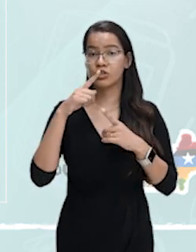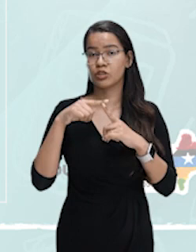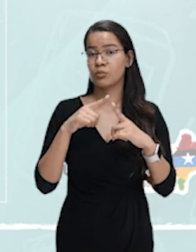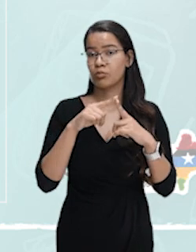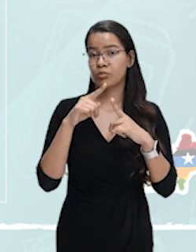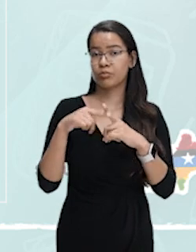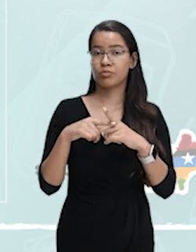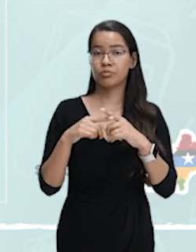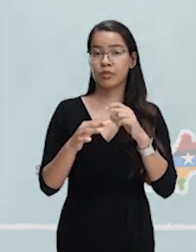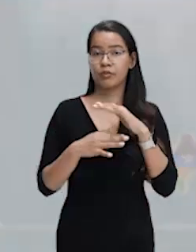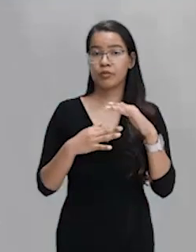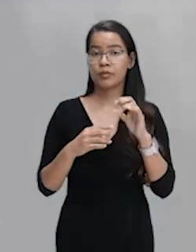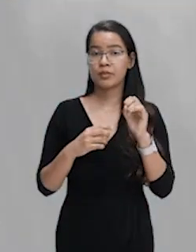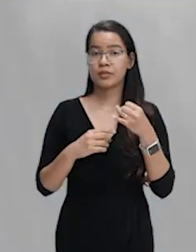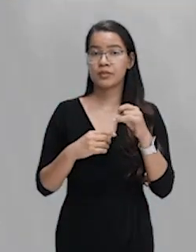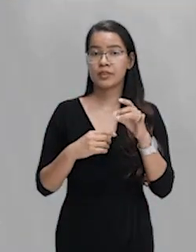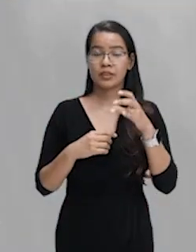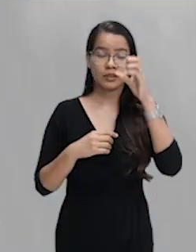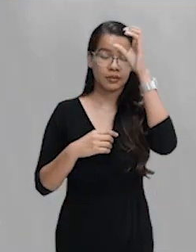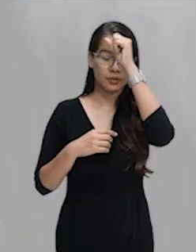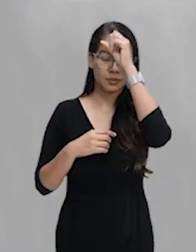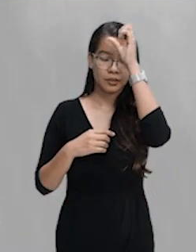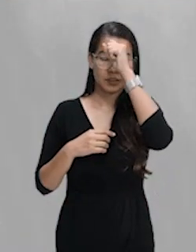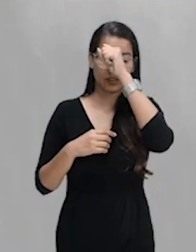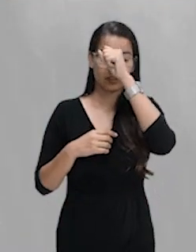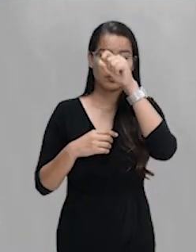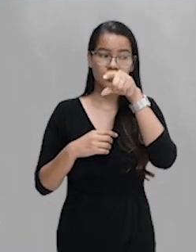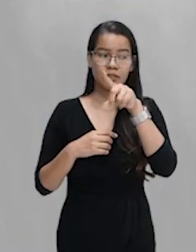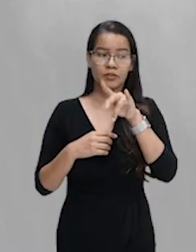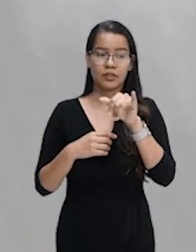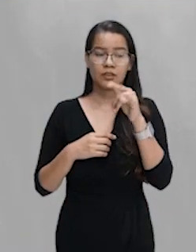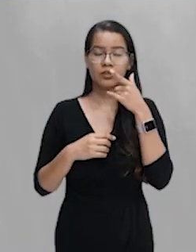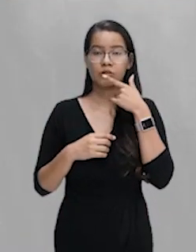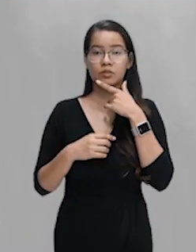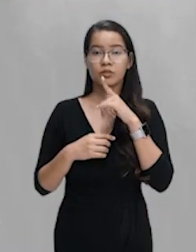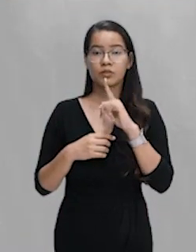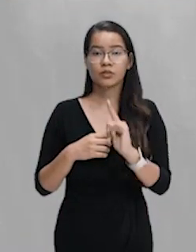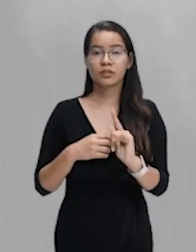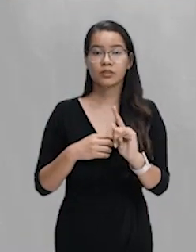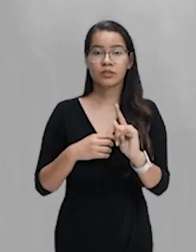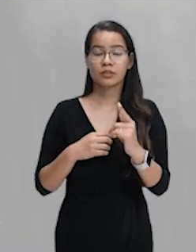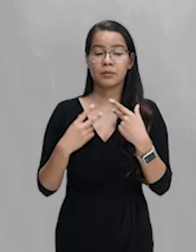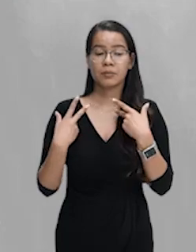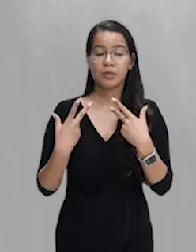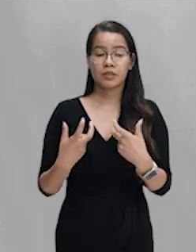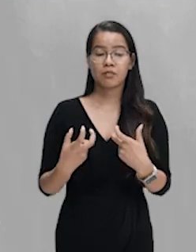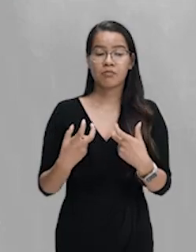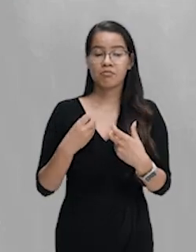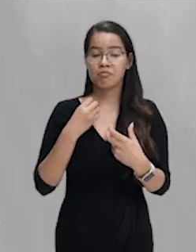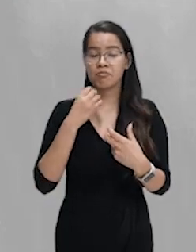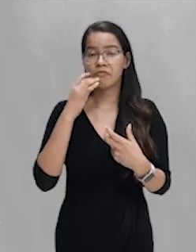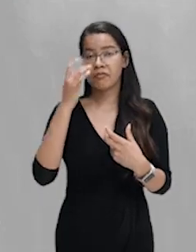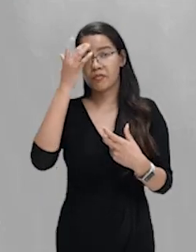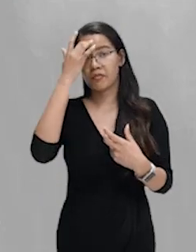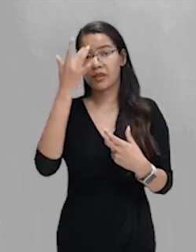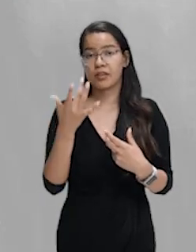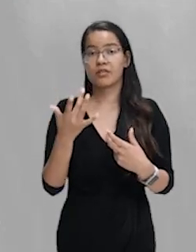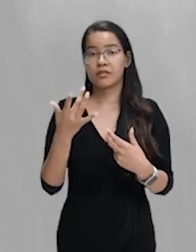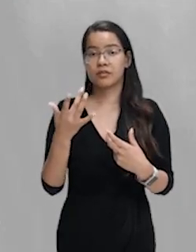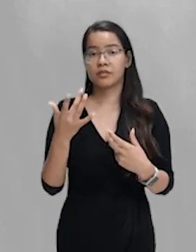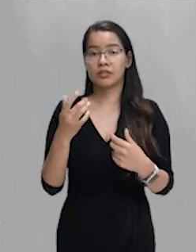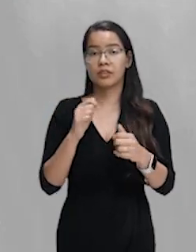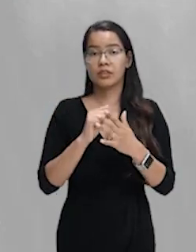fórmula que, se vocês gravarem, vocês vão conseguir identificar bem fácil